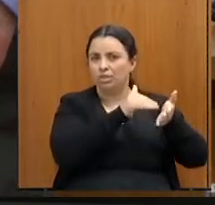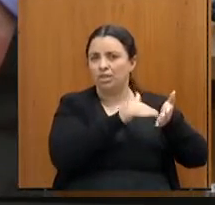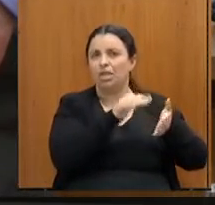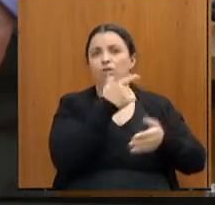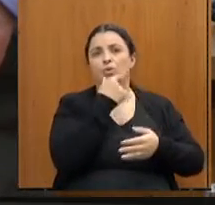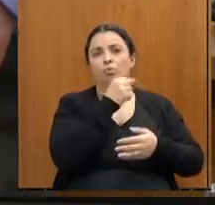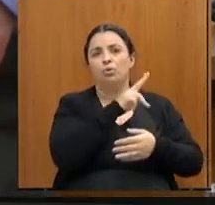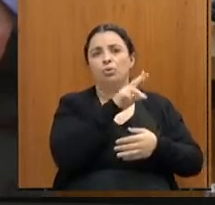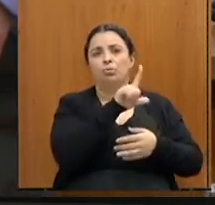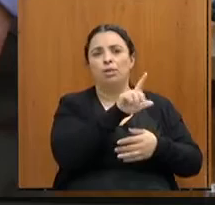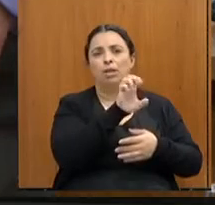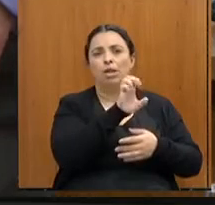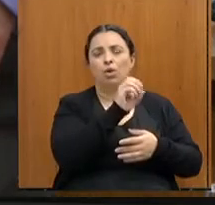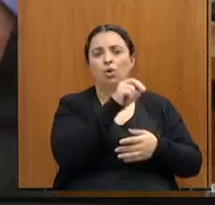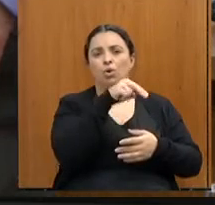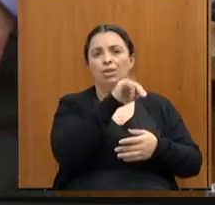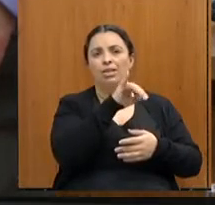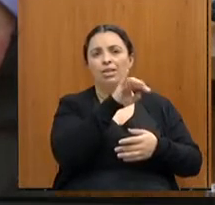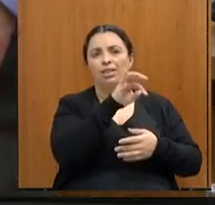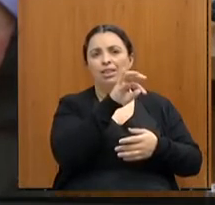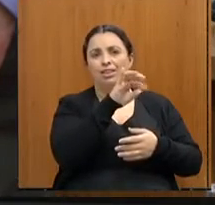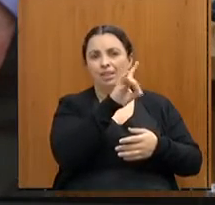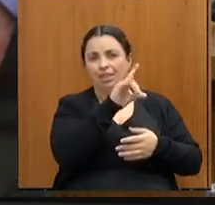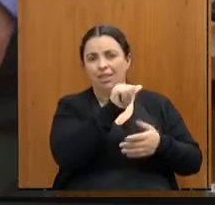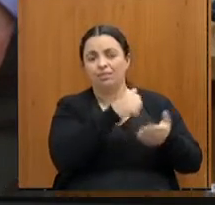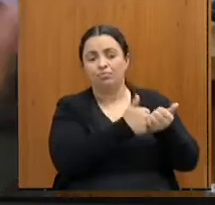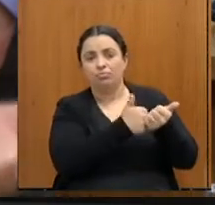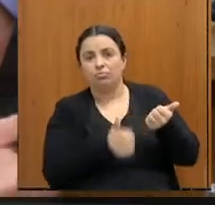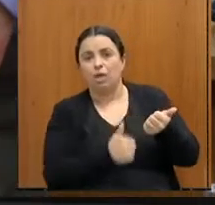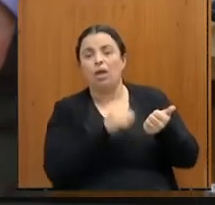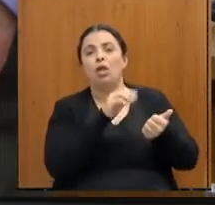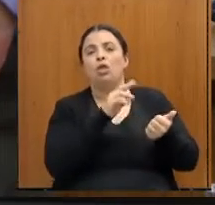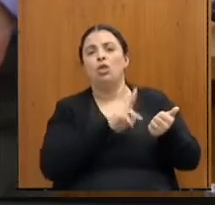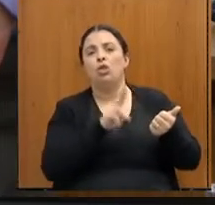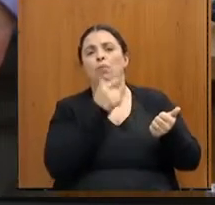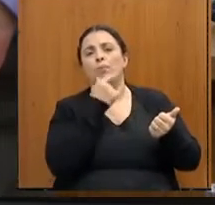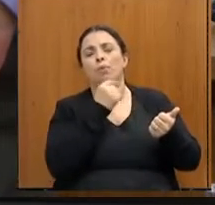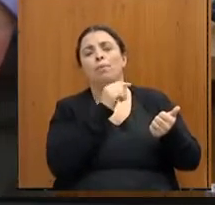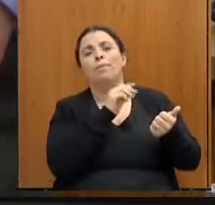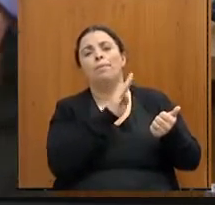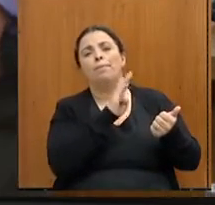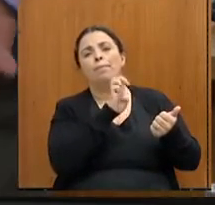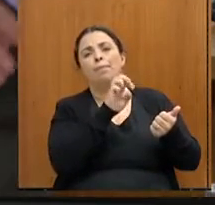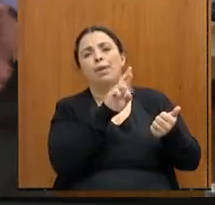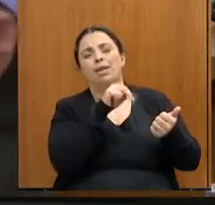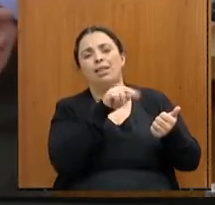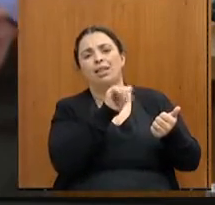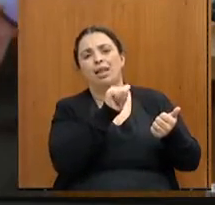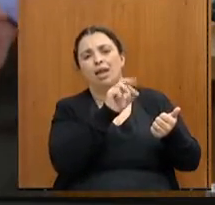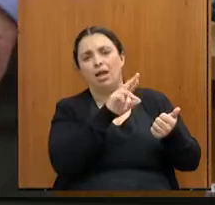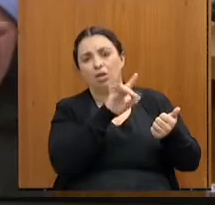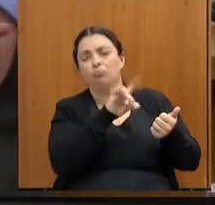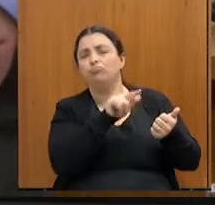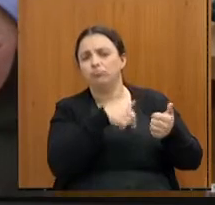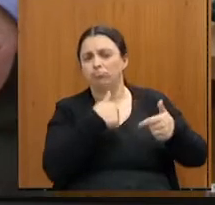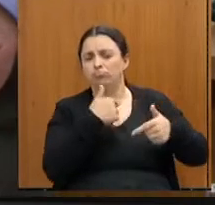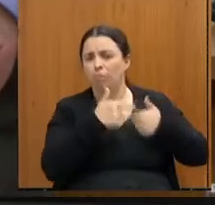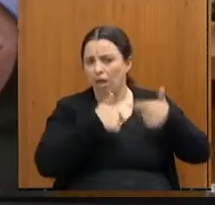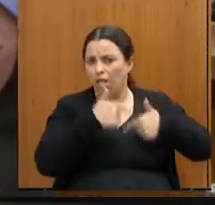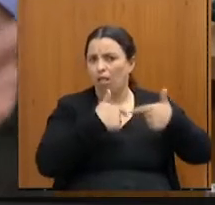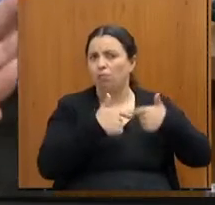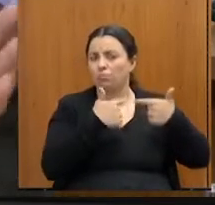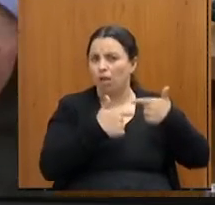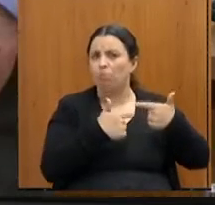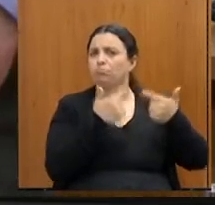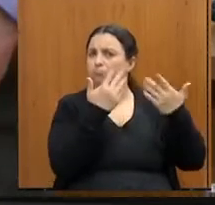YouTube e o adjunto é Bernardo porque têm sido grandes lutadores e a secretaria mais econômico